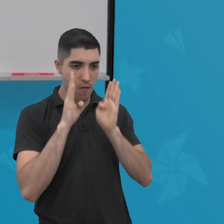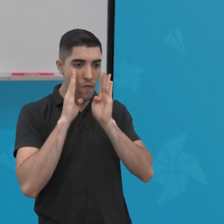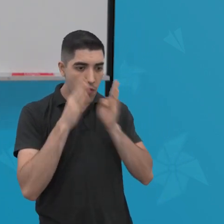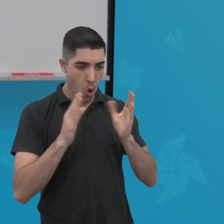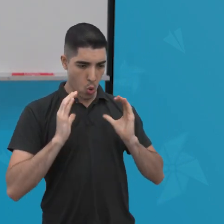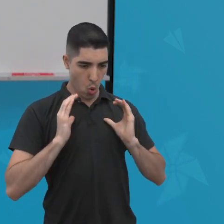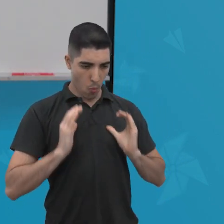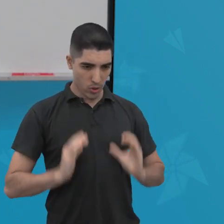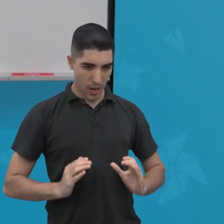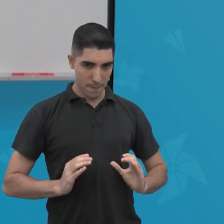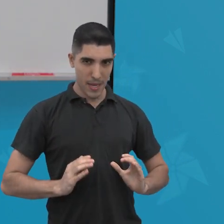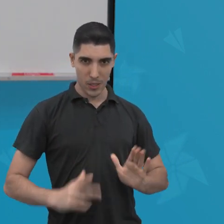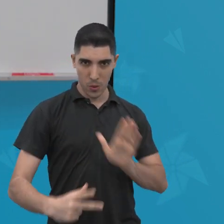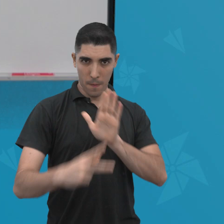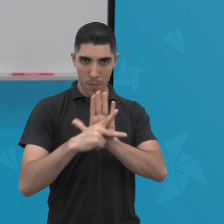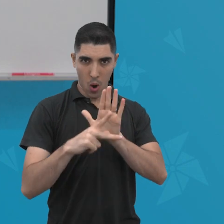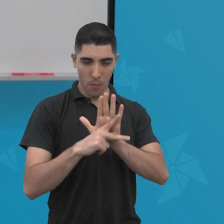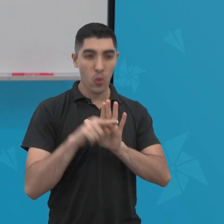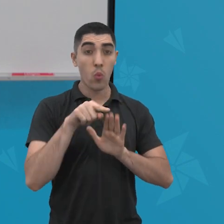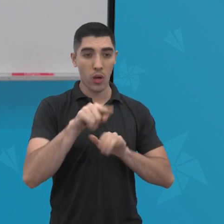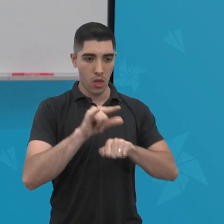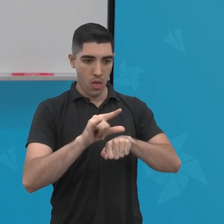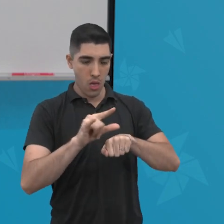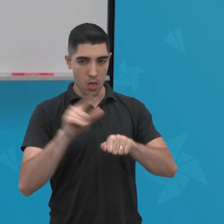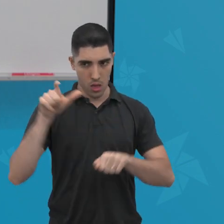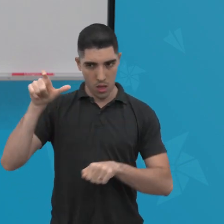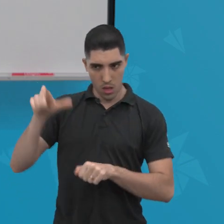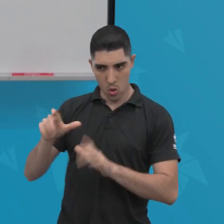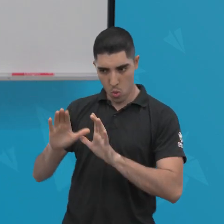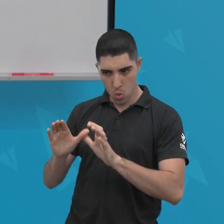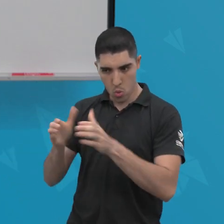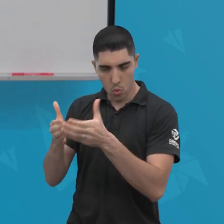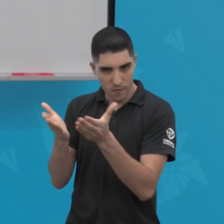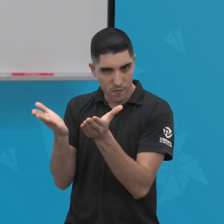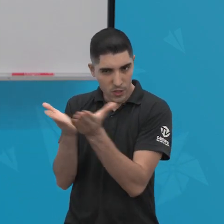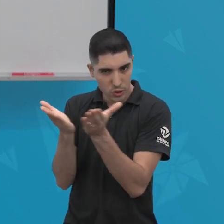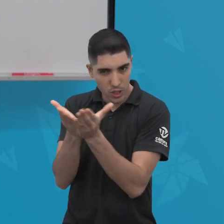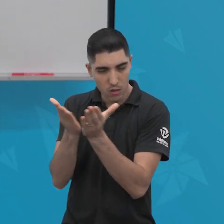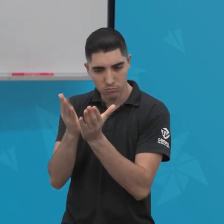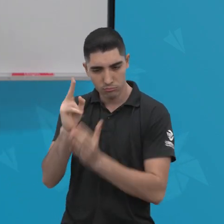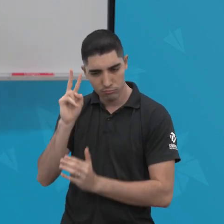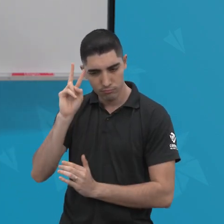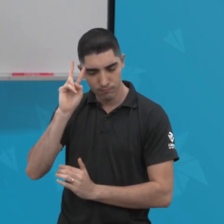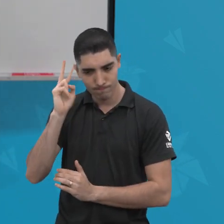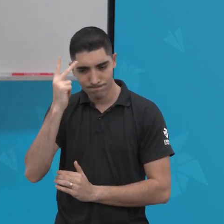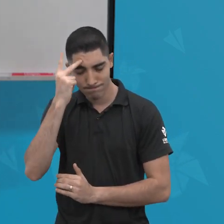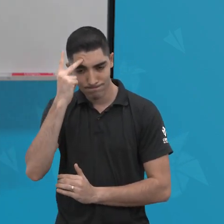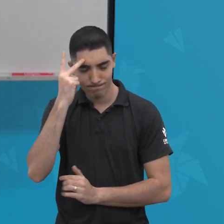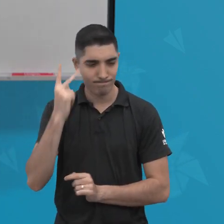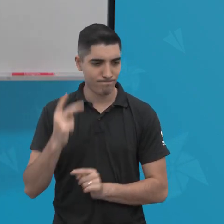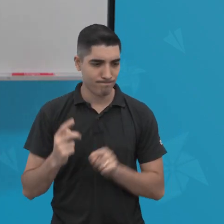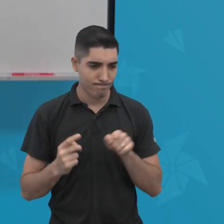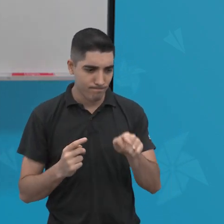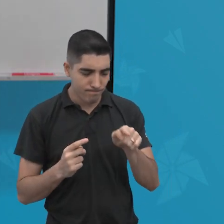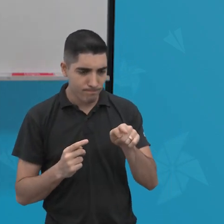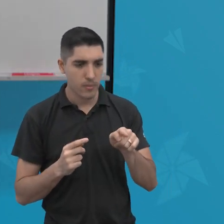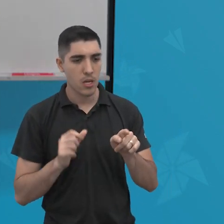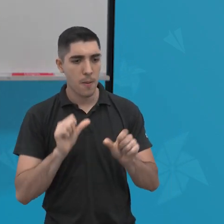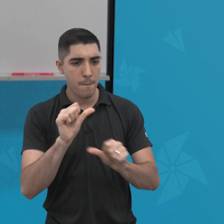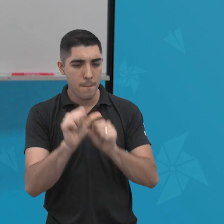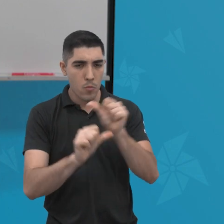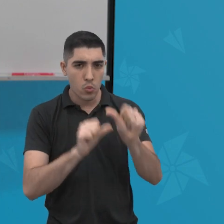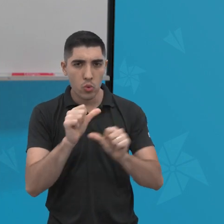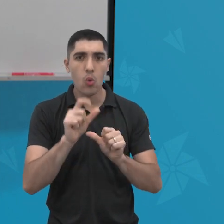cultural, que é a Revolução Protestante, e a interpretação dada pelos protestantes